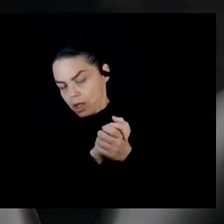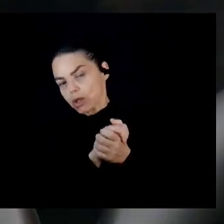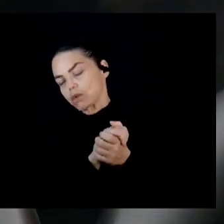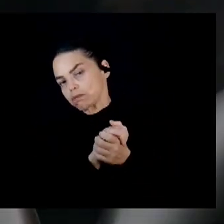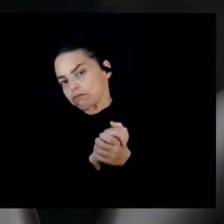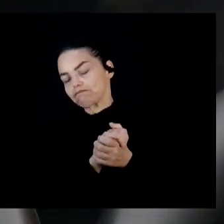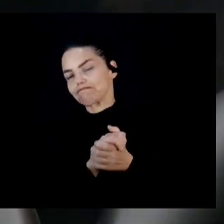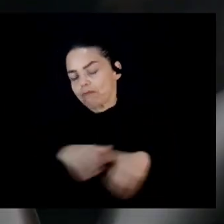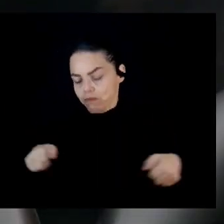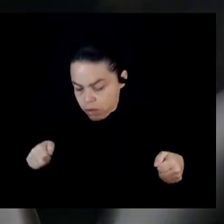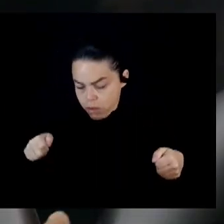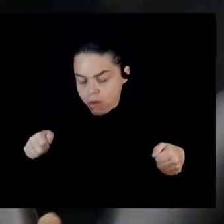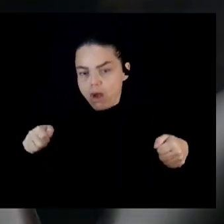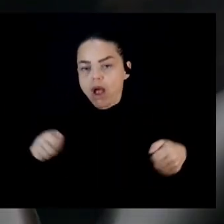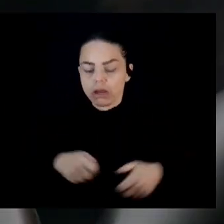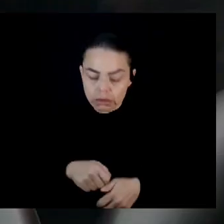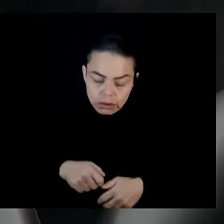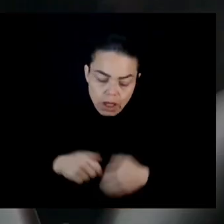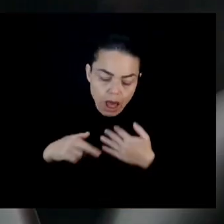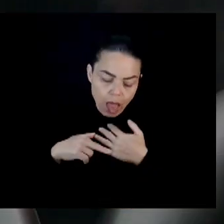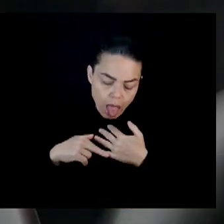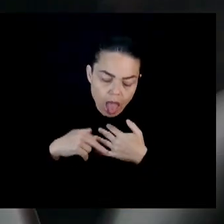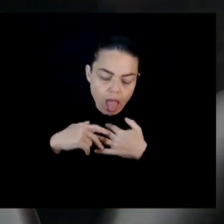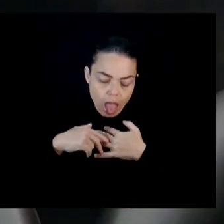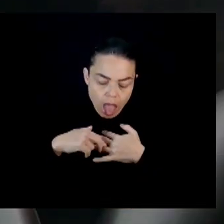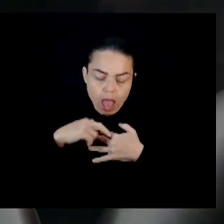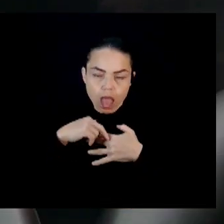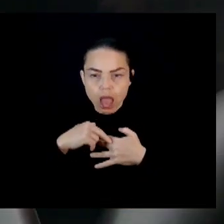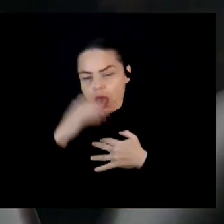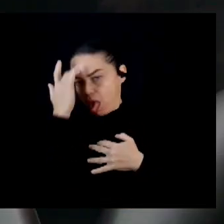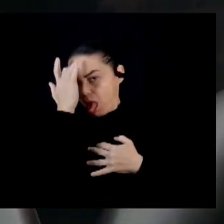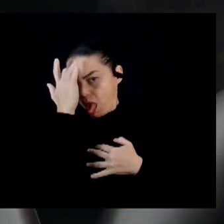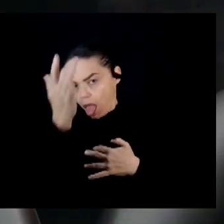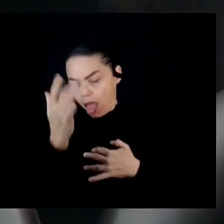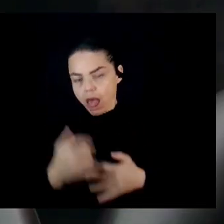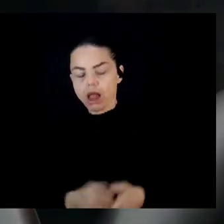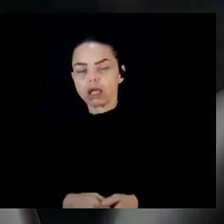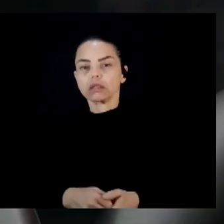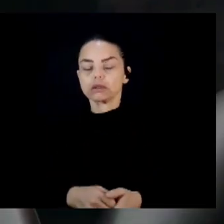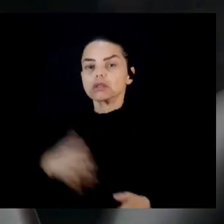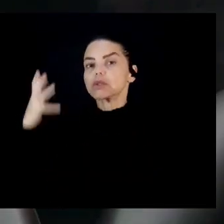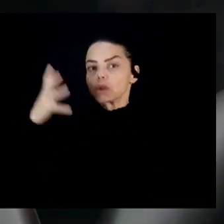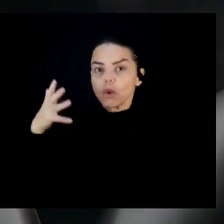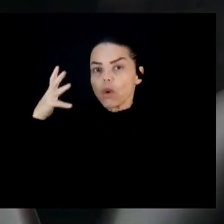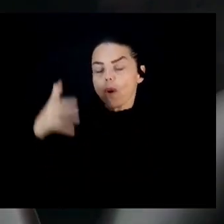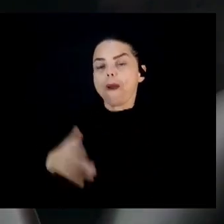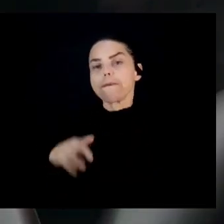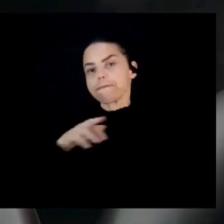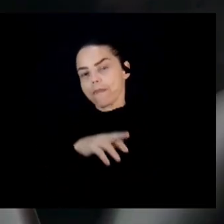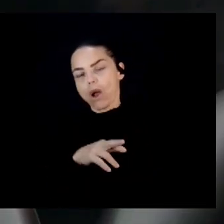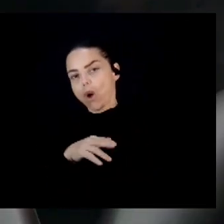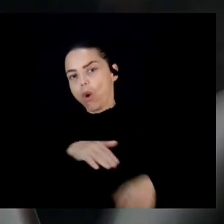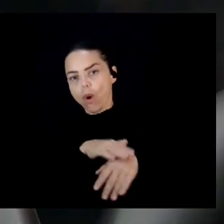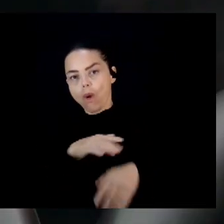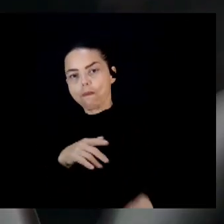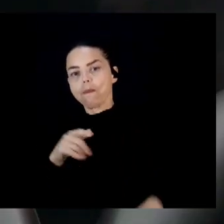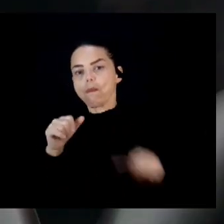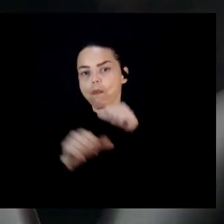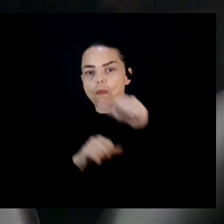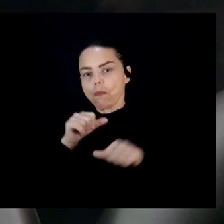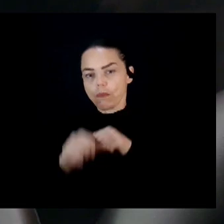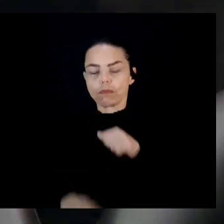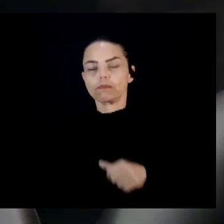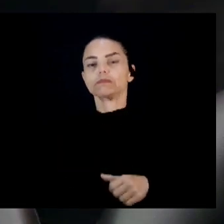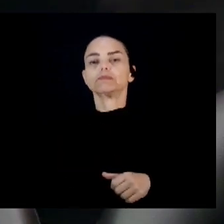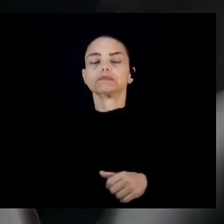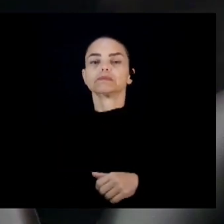Subi um lance de escadas e está muito fácil. Então o discurso muda. E é sobre isso. É sobre essa mudança que acaba